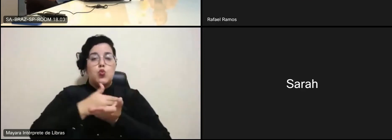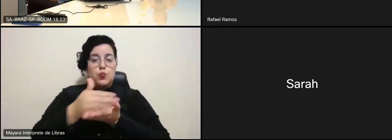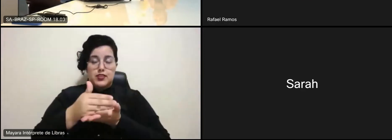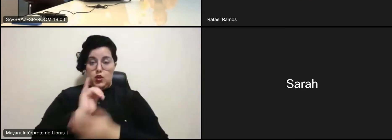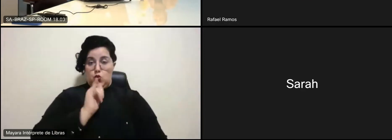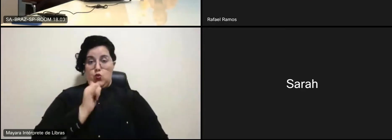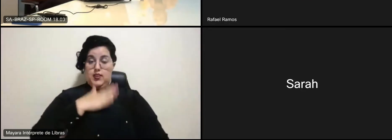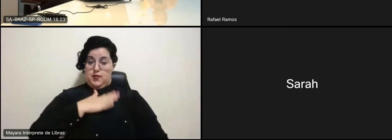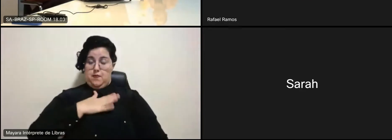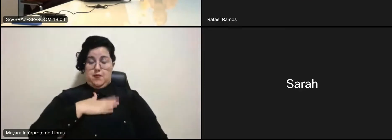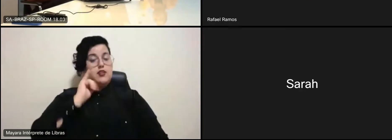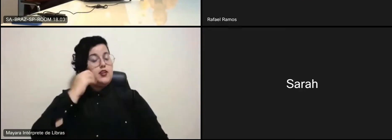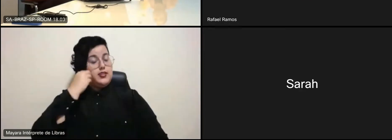meu.